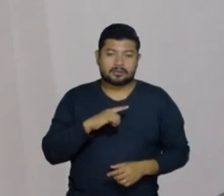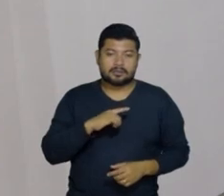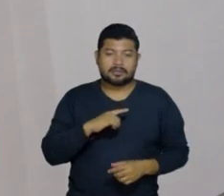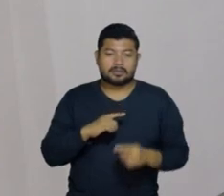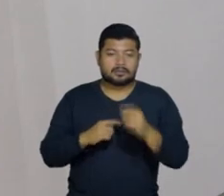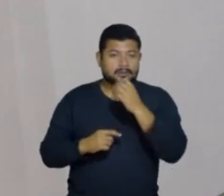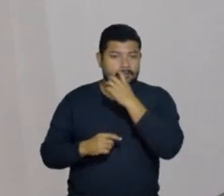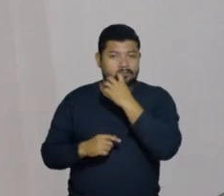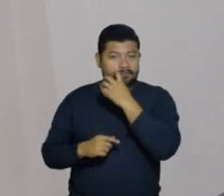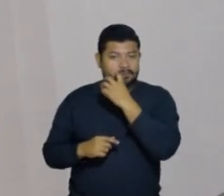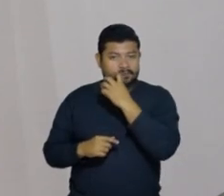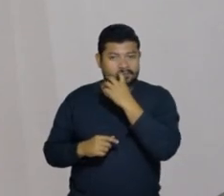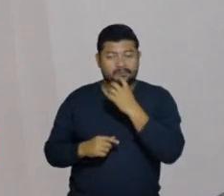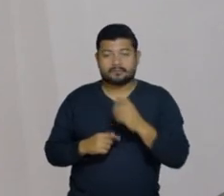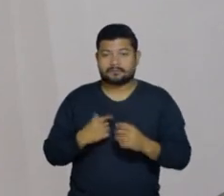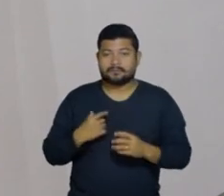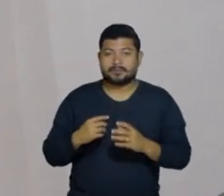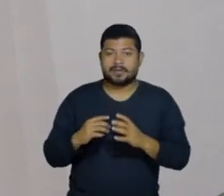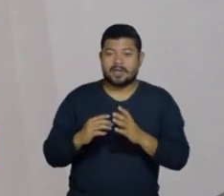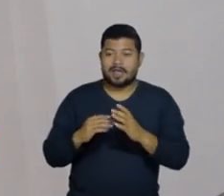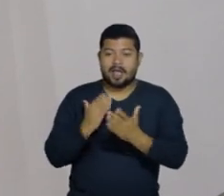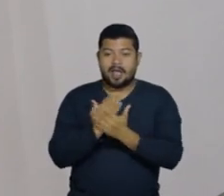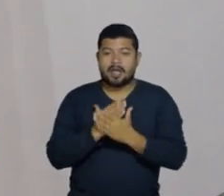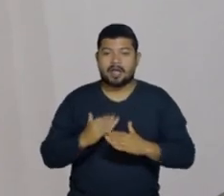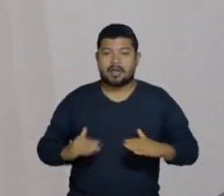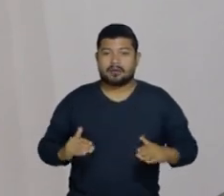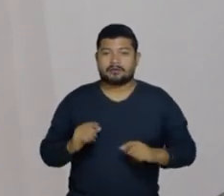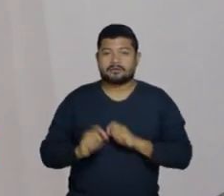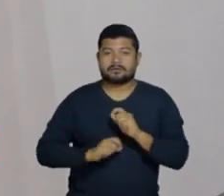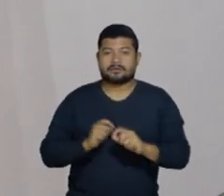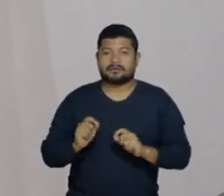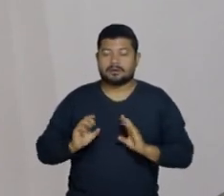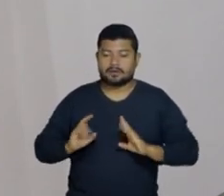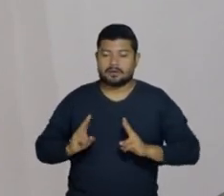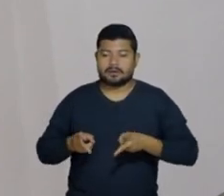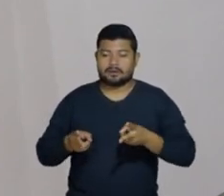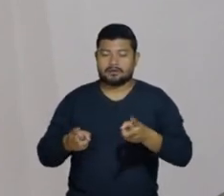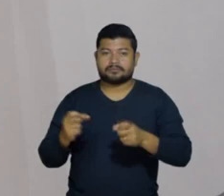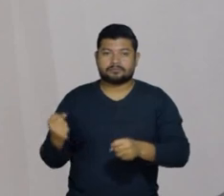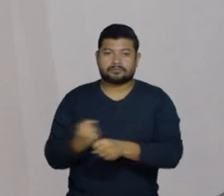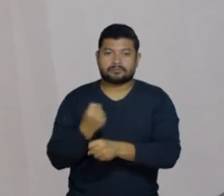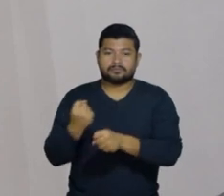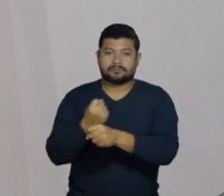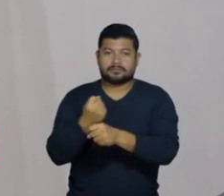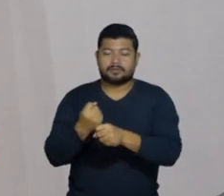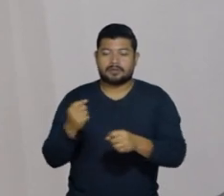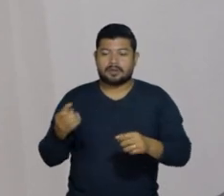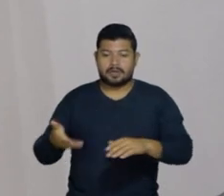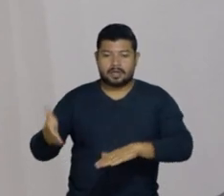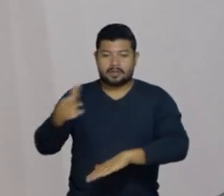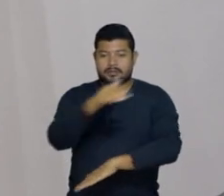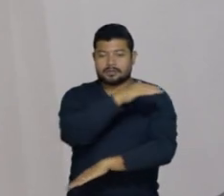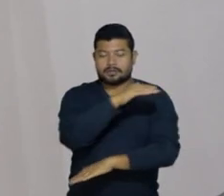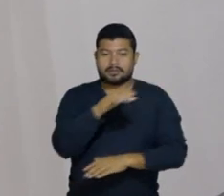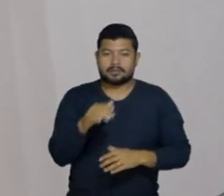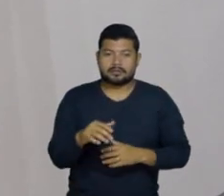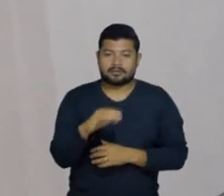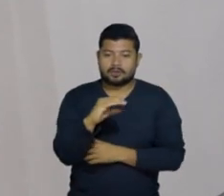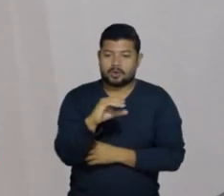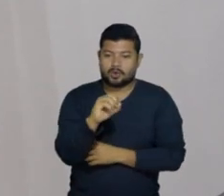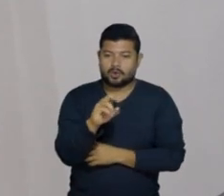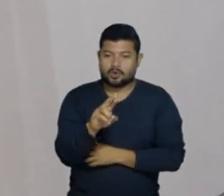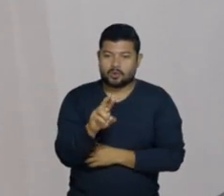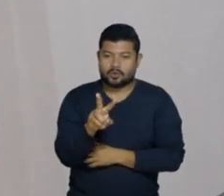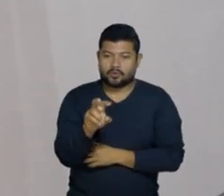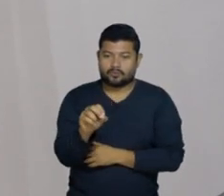foi desmistificado, que é a continuidade das obras na Serra do Corvo Branco. Os catarinenses